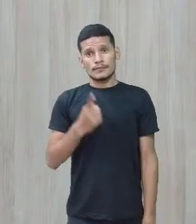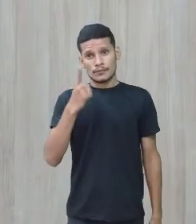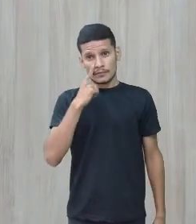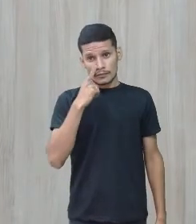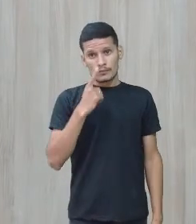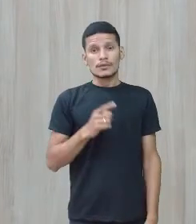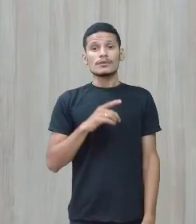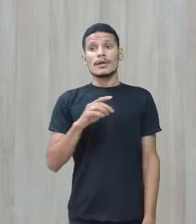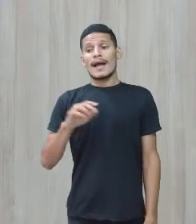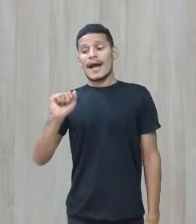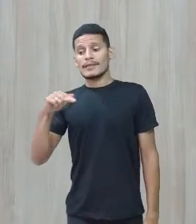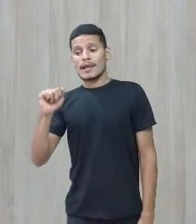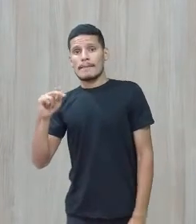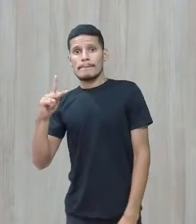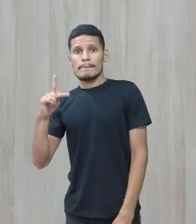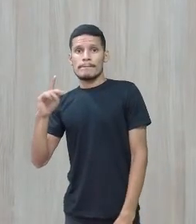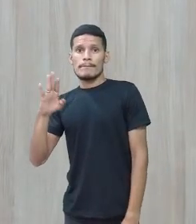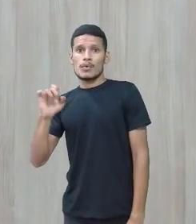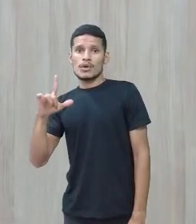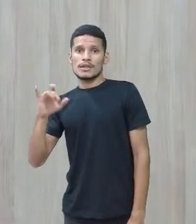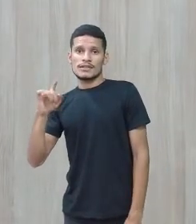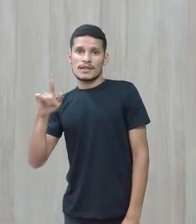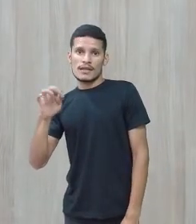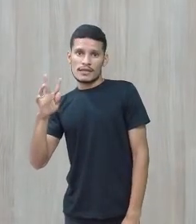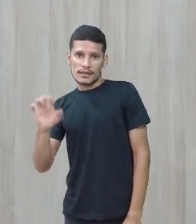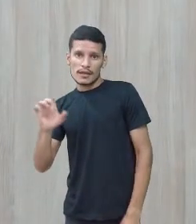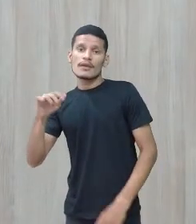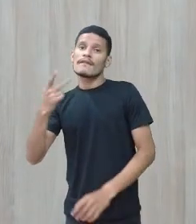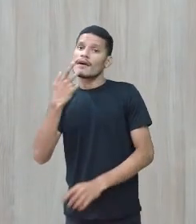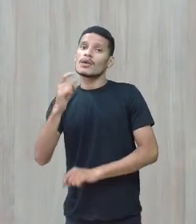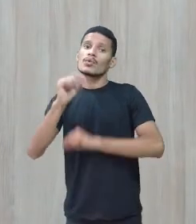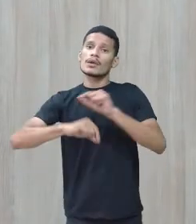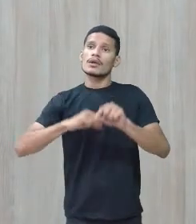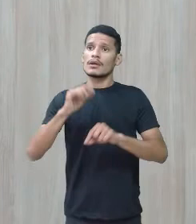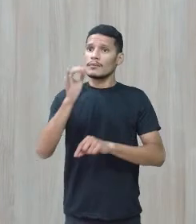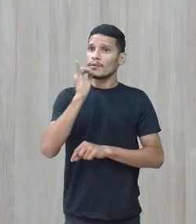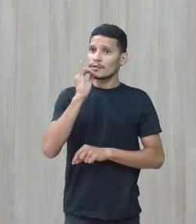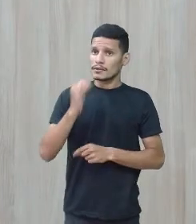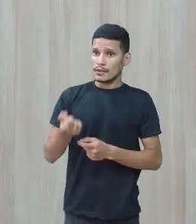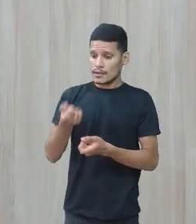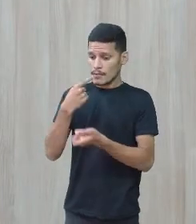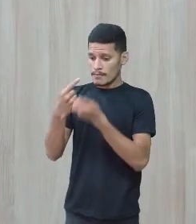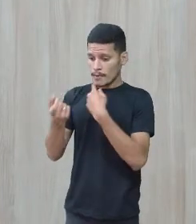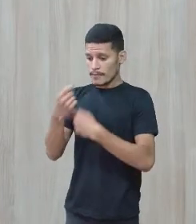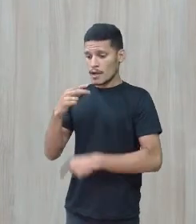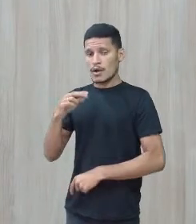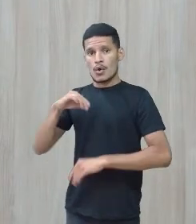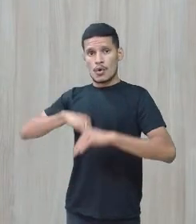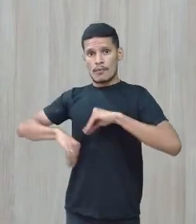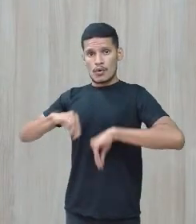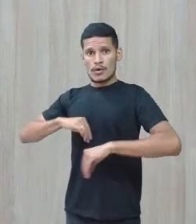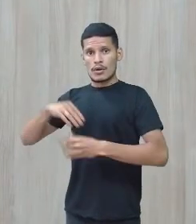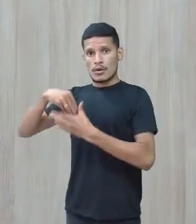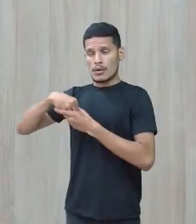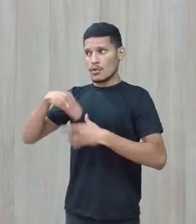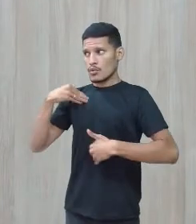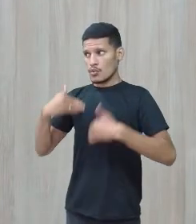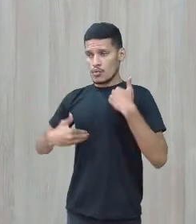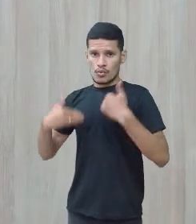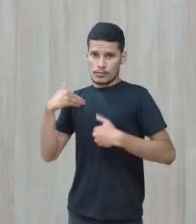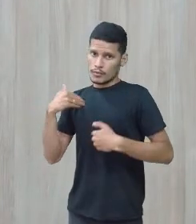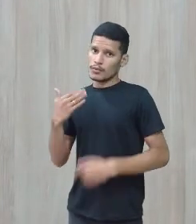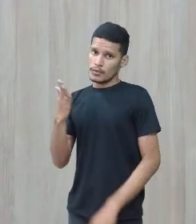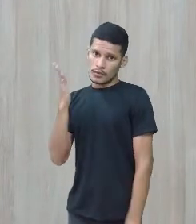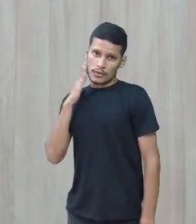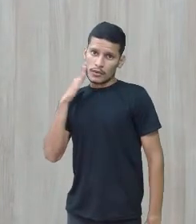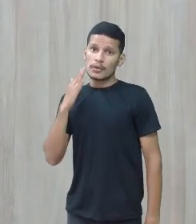a gente fala de anabolizante, a gente está falando diretamente da ingestão de hormônios no nosso corpo, né?